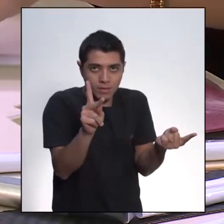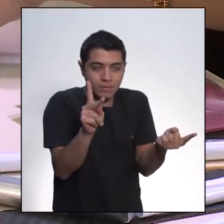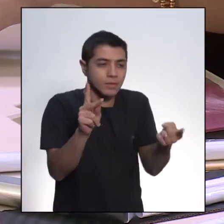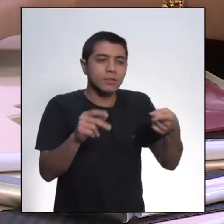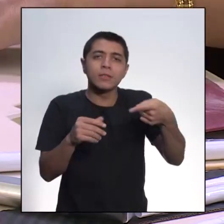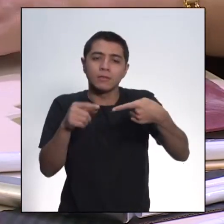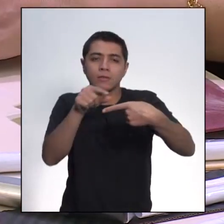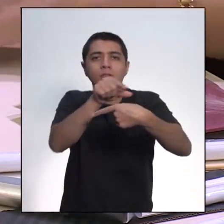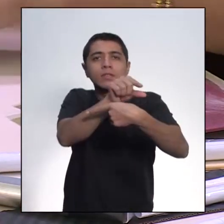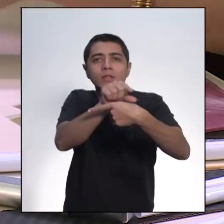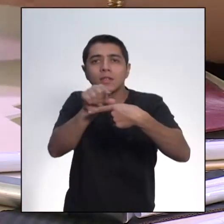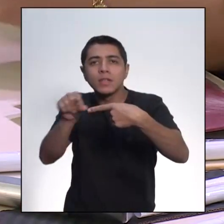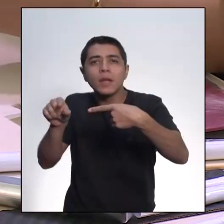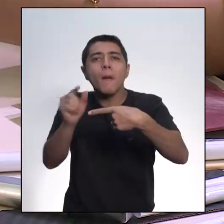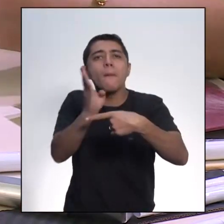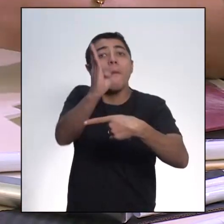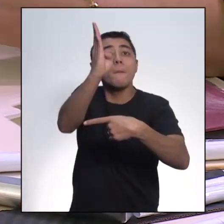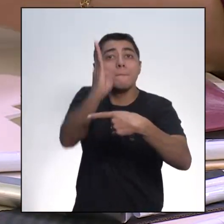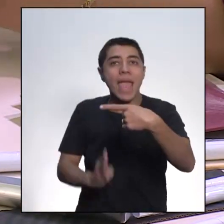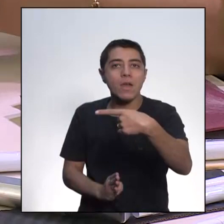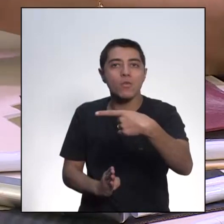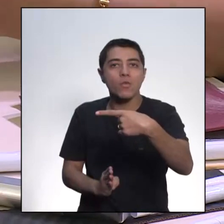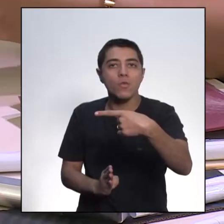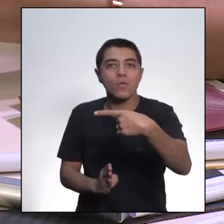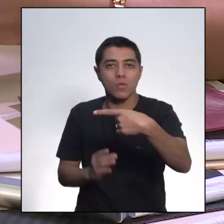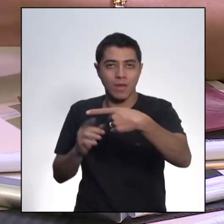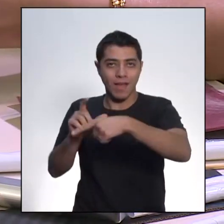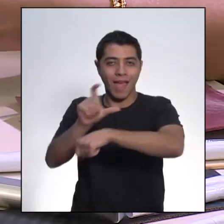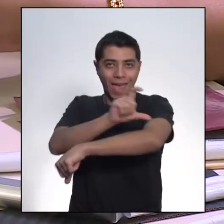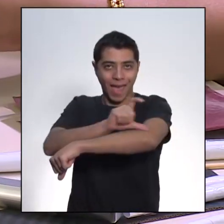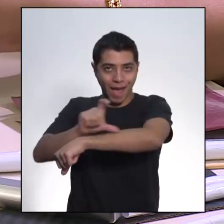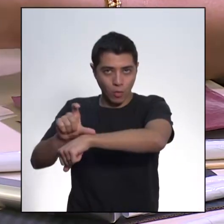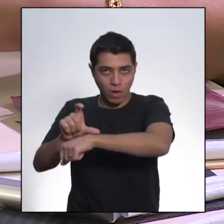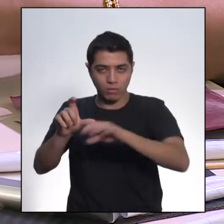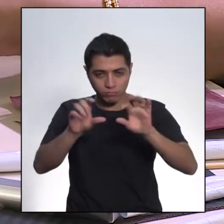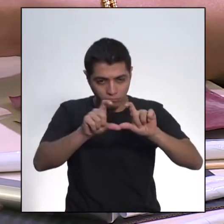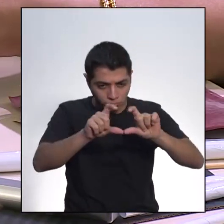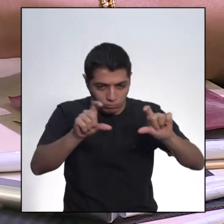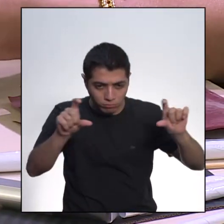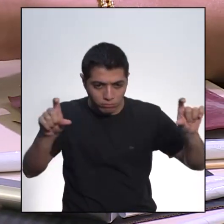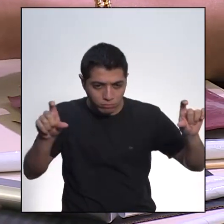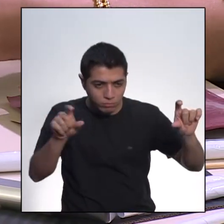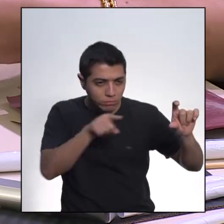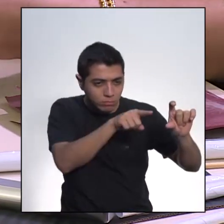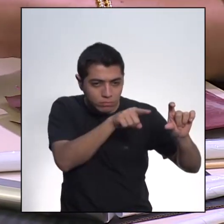aqui. Vou dividir. Pode cortar sem problema nenhum, ó.